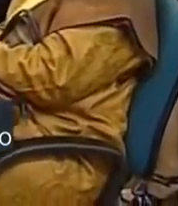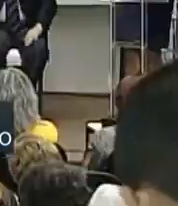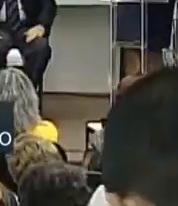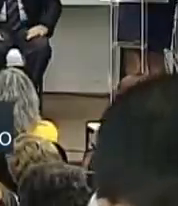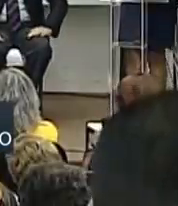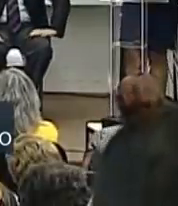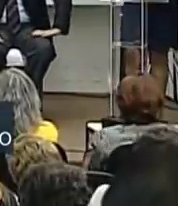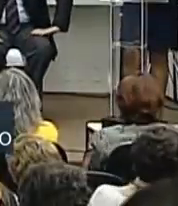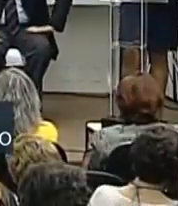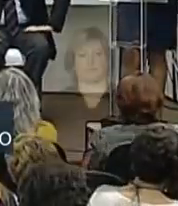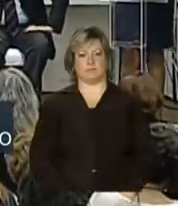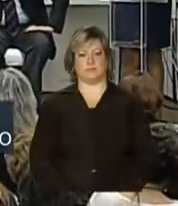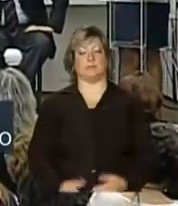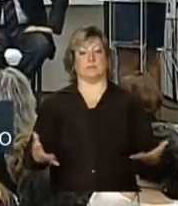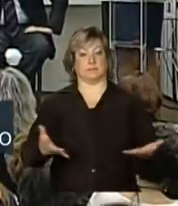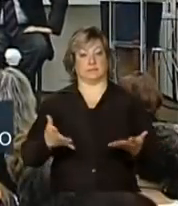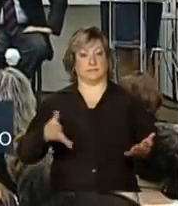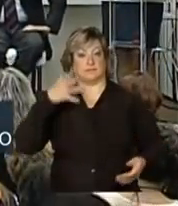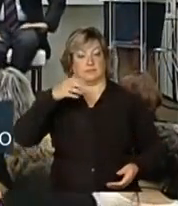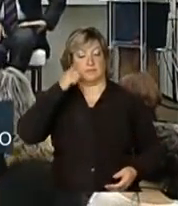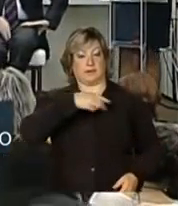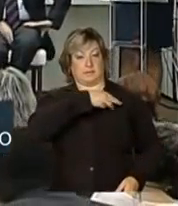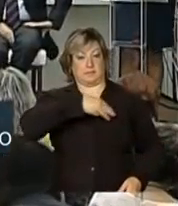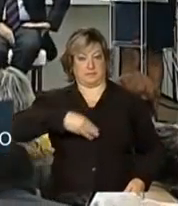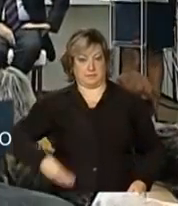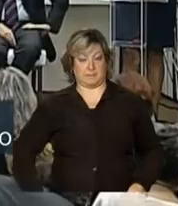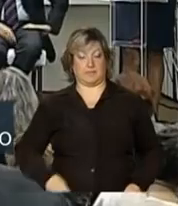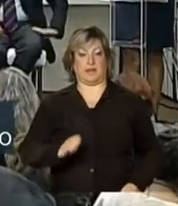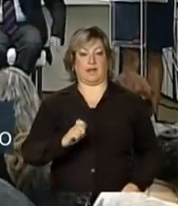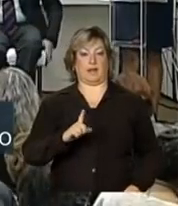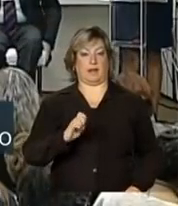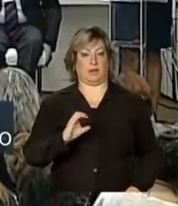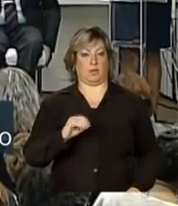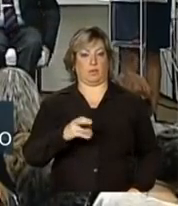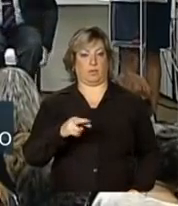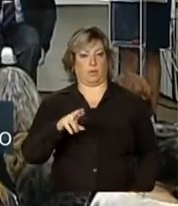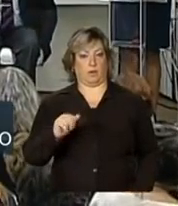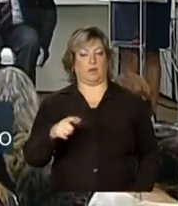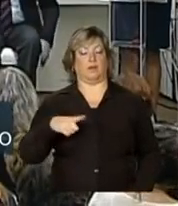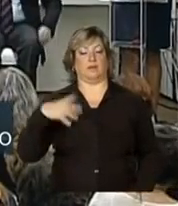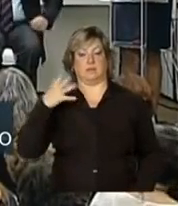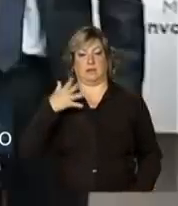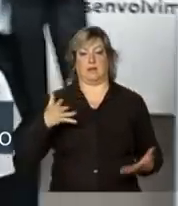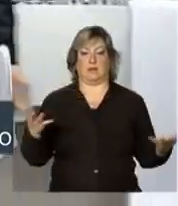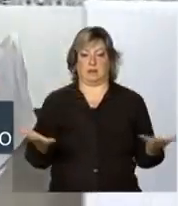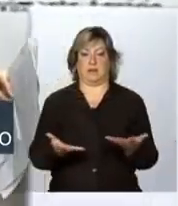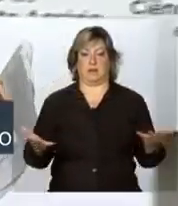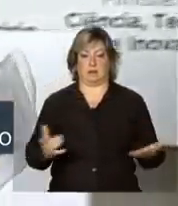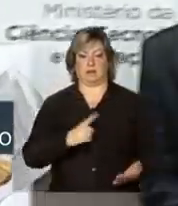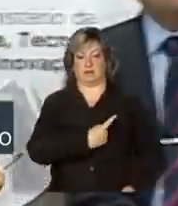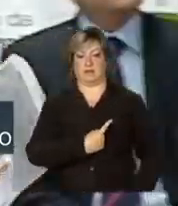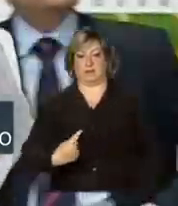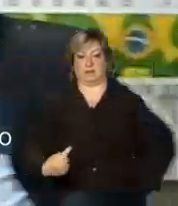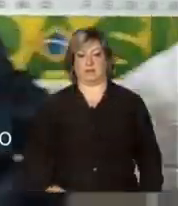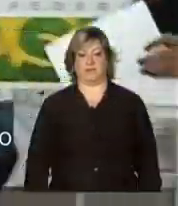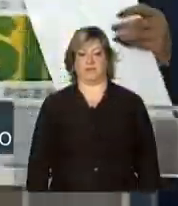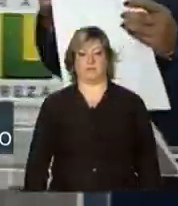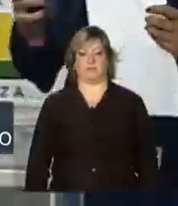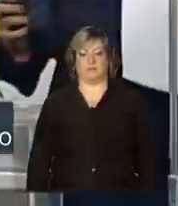Com a palavra, a excelentíssima senhora ministra de Estado-Chefe da Secretaria de Políticas para as Mulheres, Eleonora